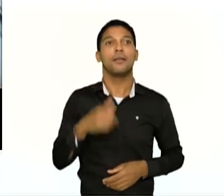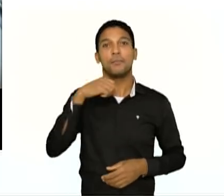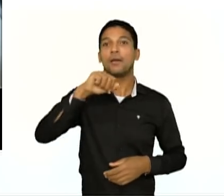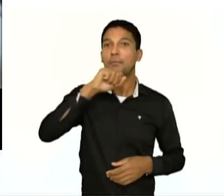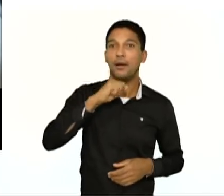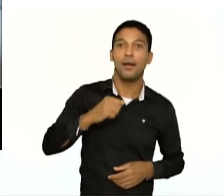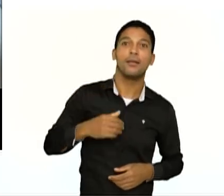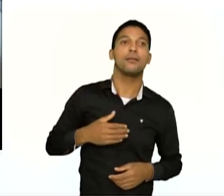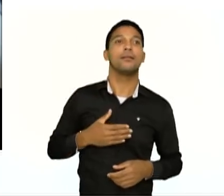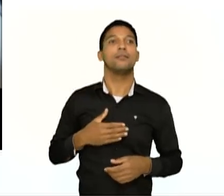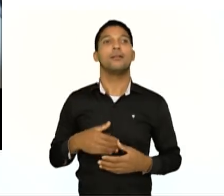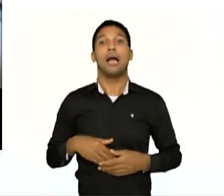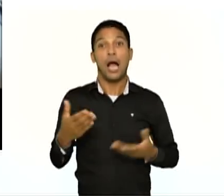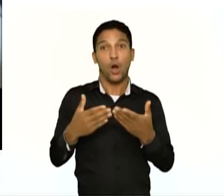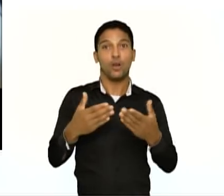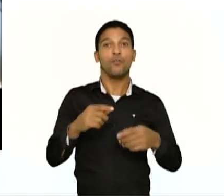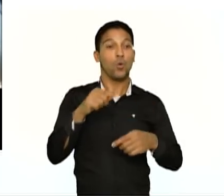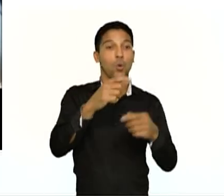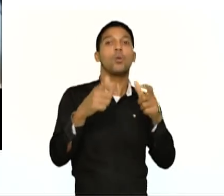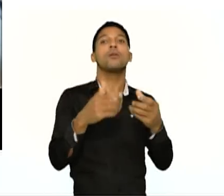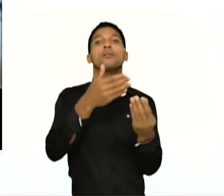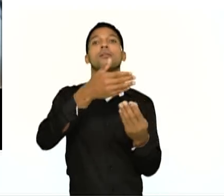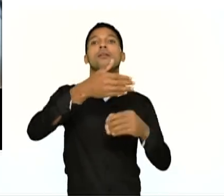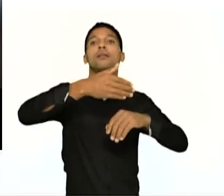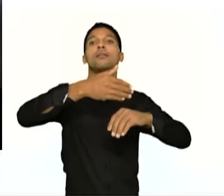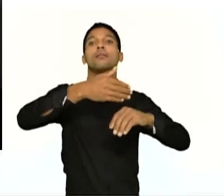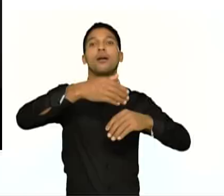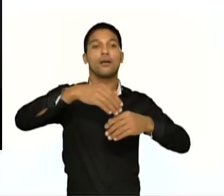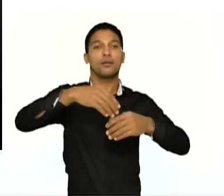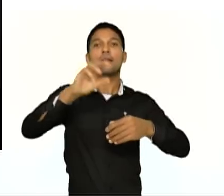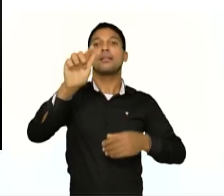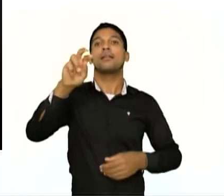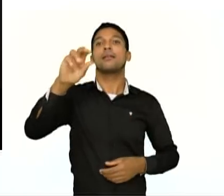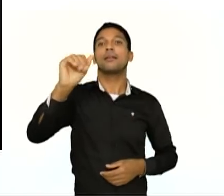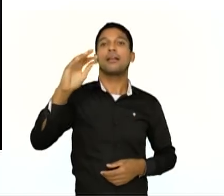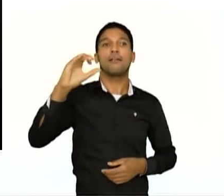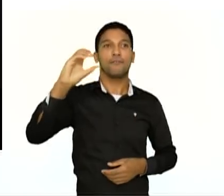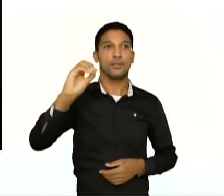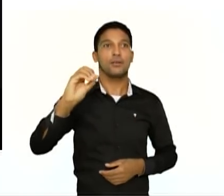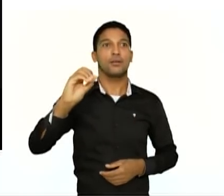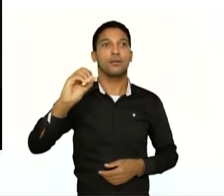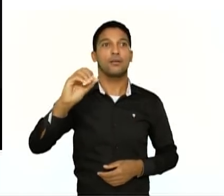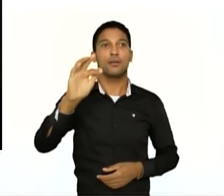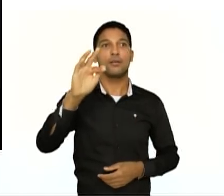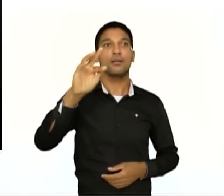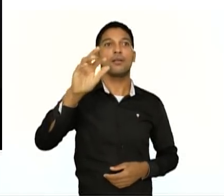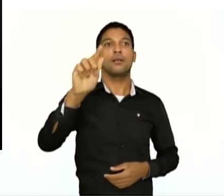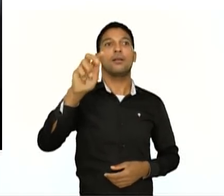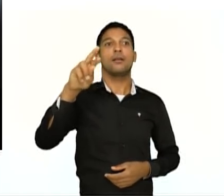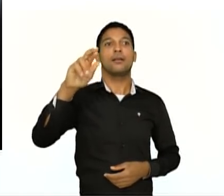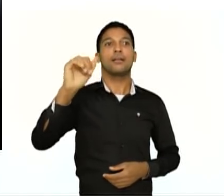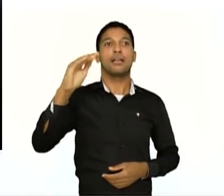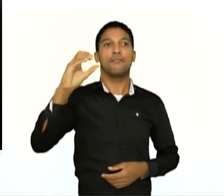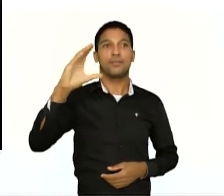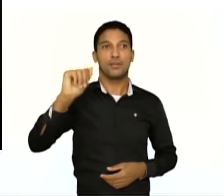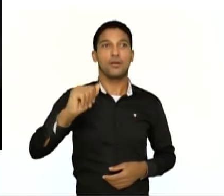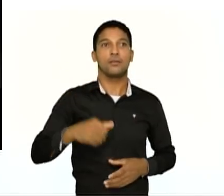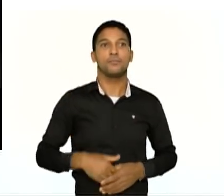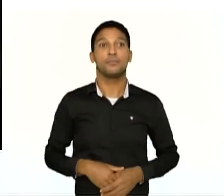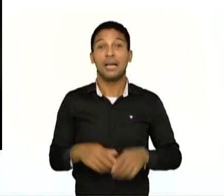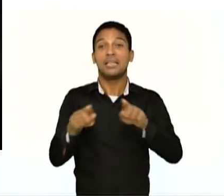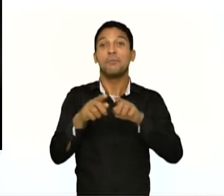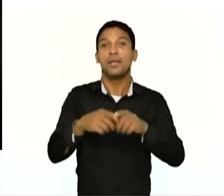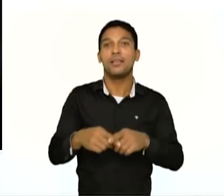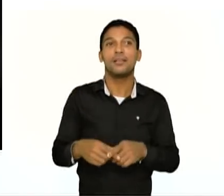na gráfica pra encomendar o que eu já tinha encomendado pra brinde. E eu encomendei isso também pra entregar. Eu